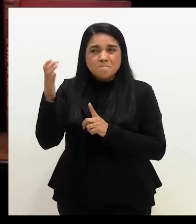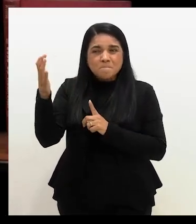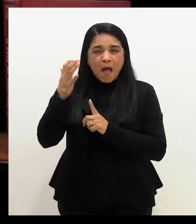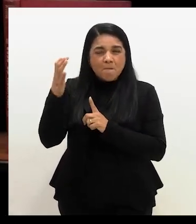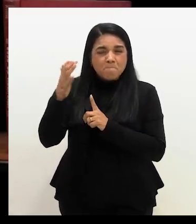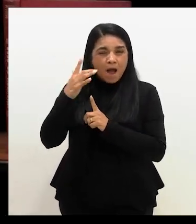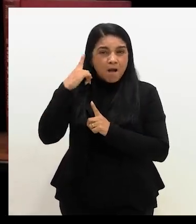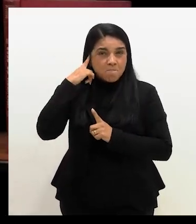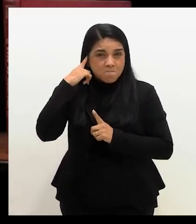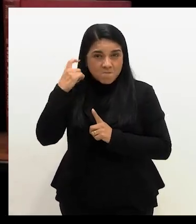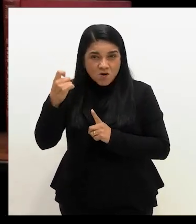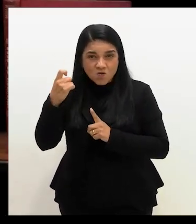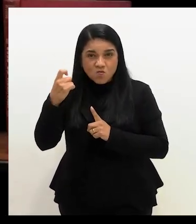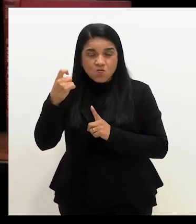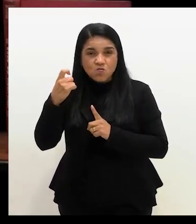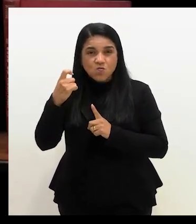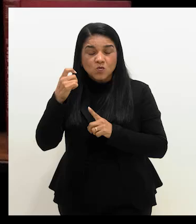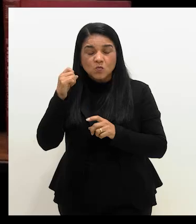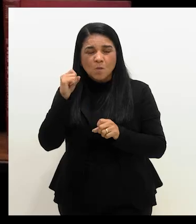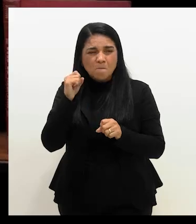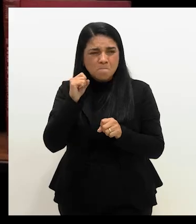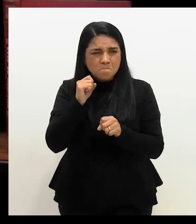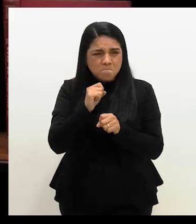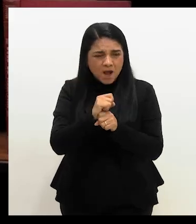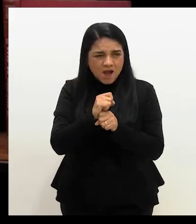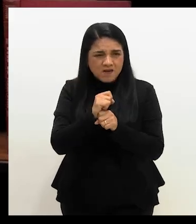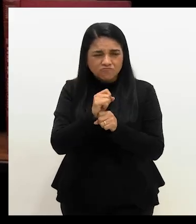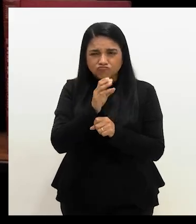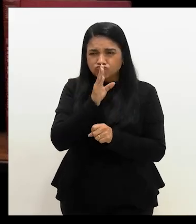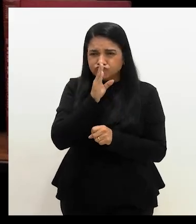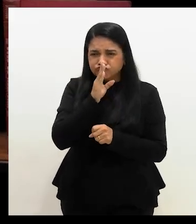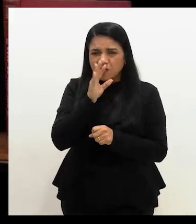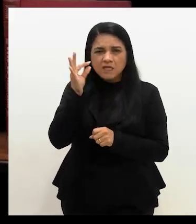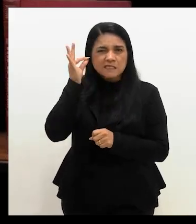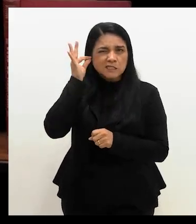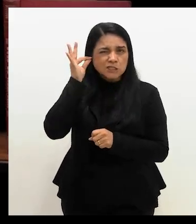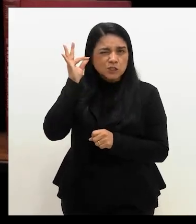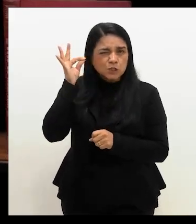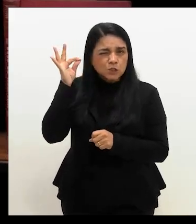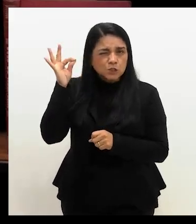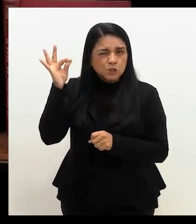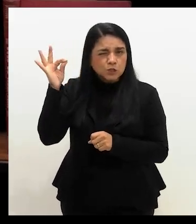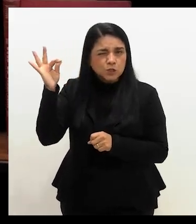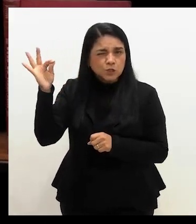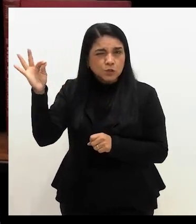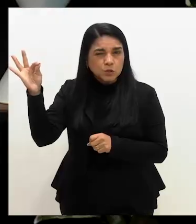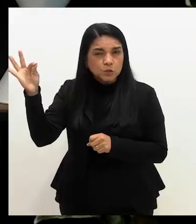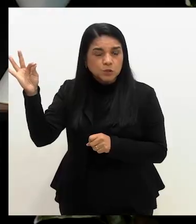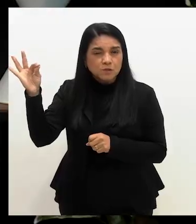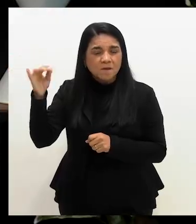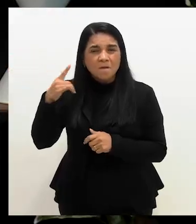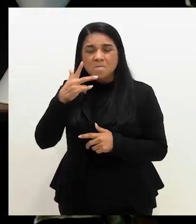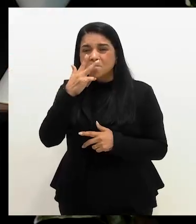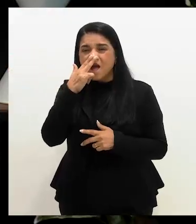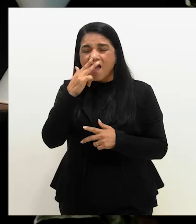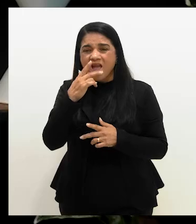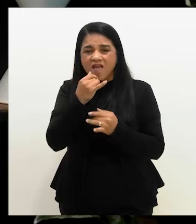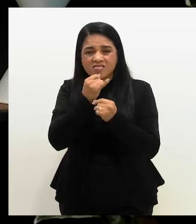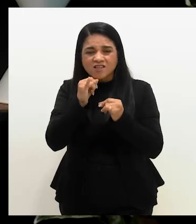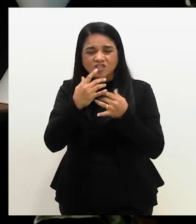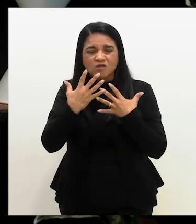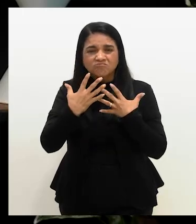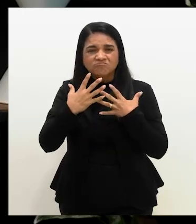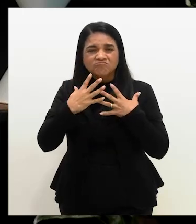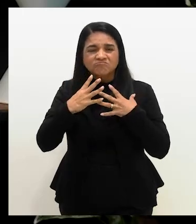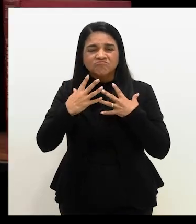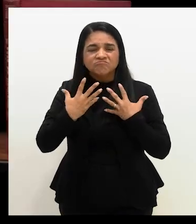exposto a esse tipo de ambiente ou exposto a esse tipo de barulho, quando ele para, ele escuta o zumbido, ele se sente menos enérgico, né? Ele tá